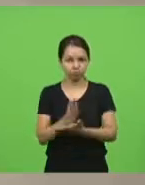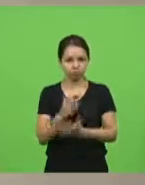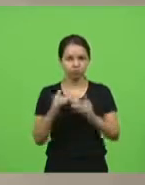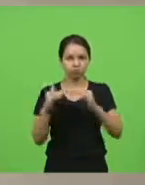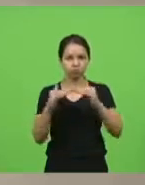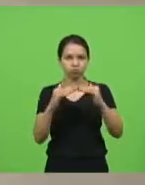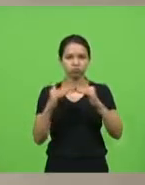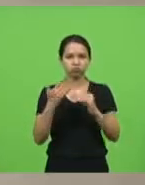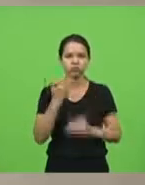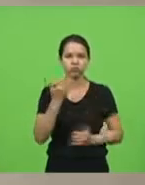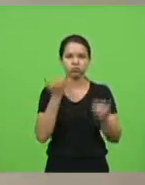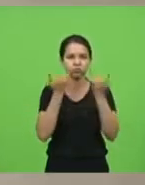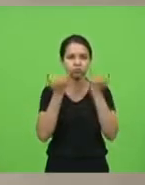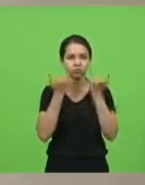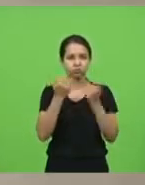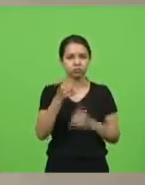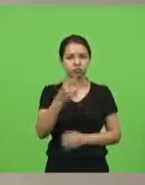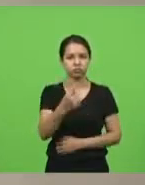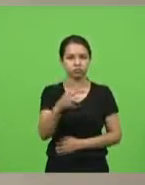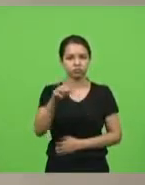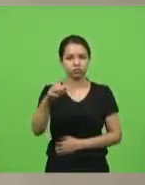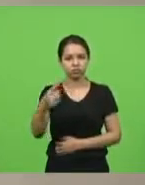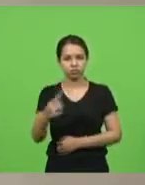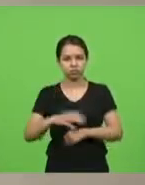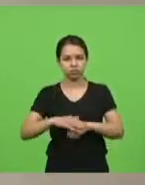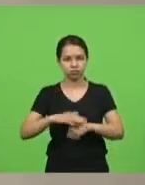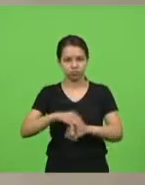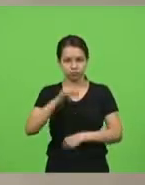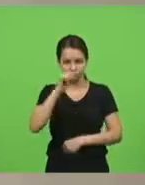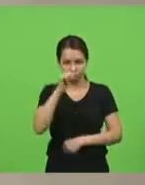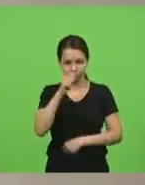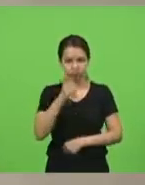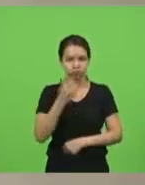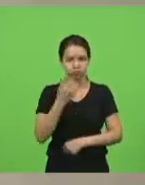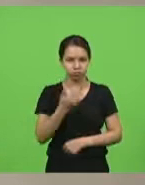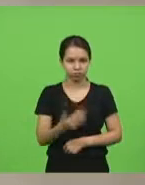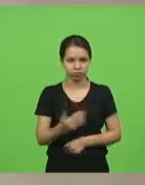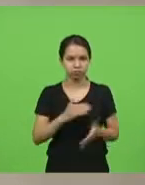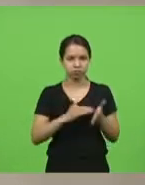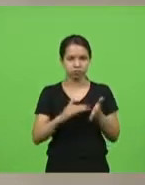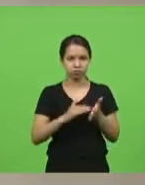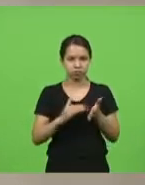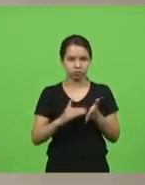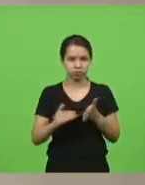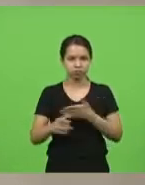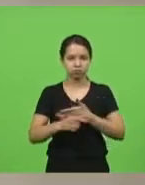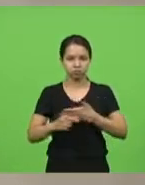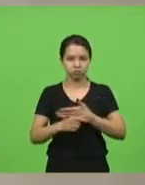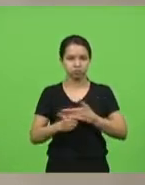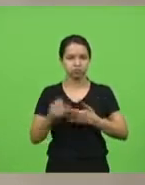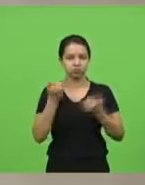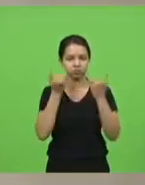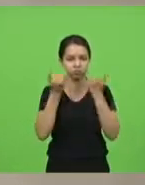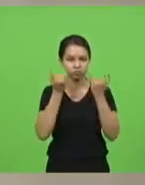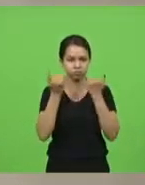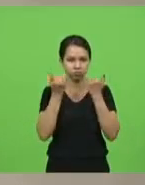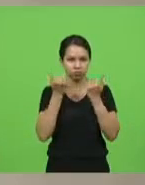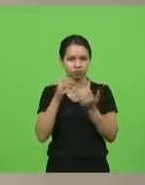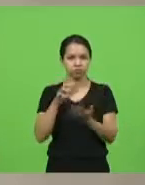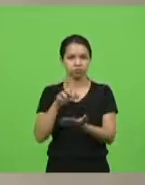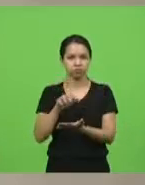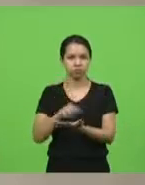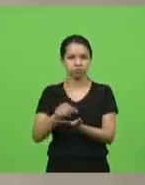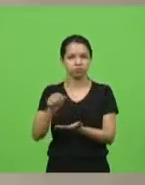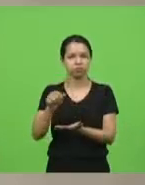unanimidade. Pedido de informação 171, autor deputado João Amin, solicitando ao secretário de Estado da Casa Civil informações acerca da contratação de